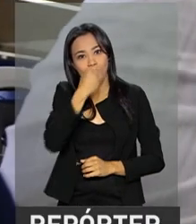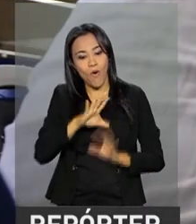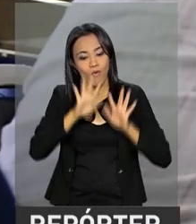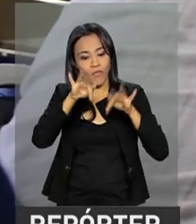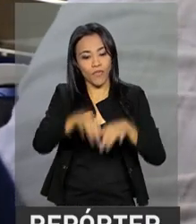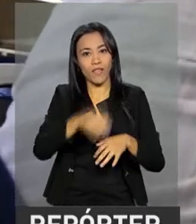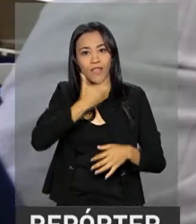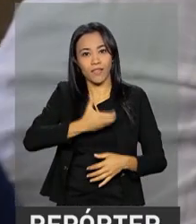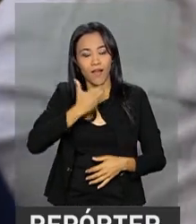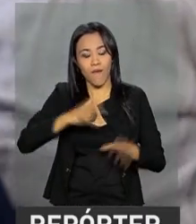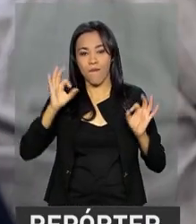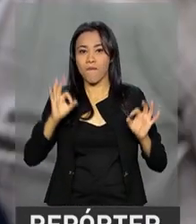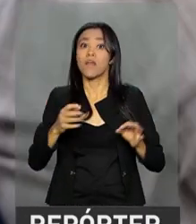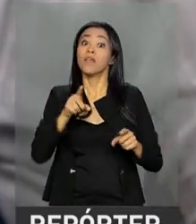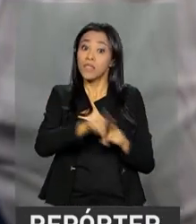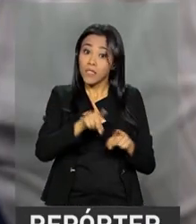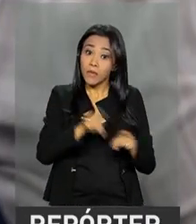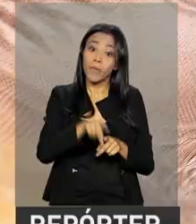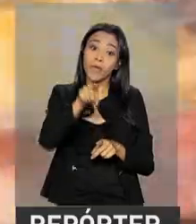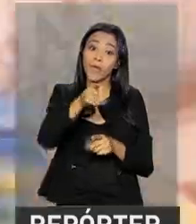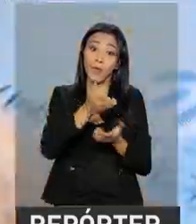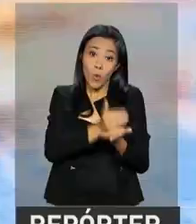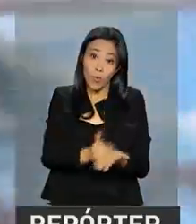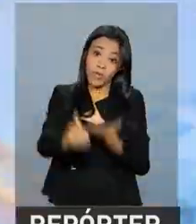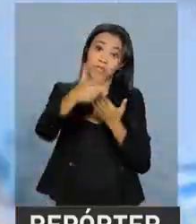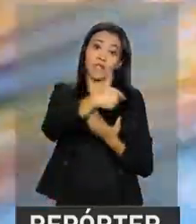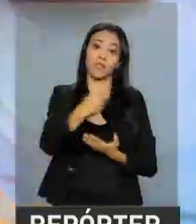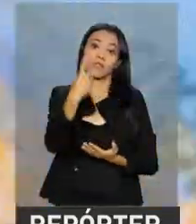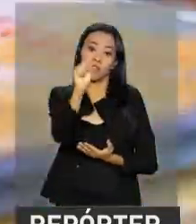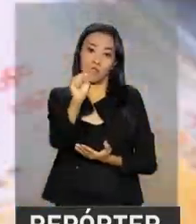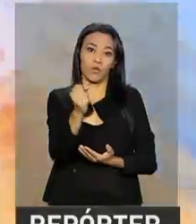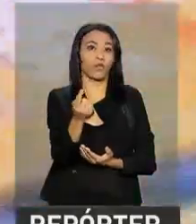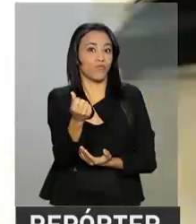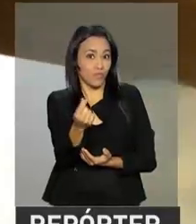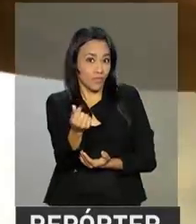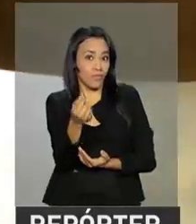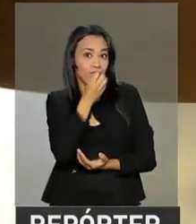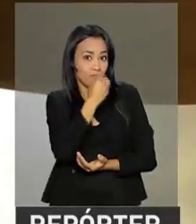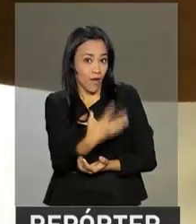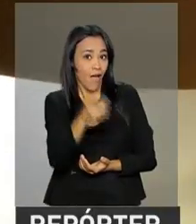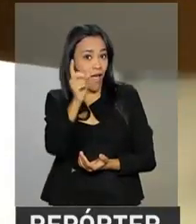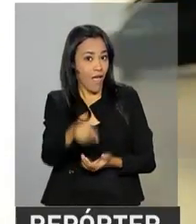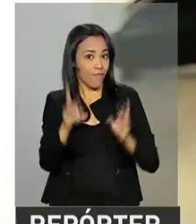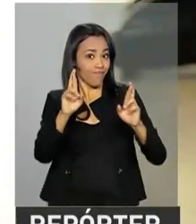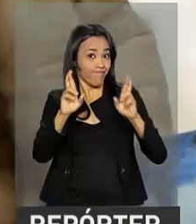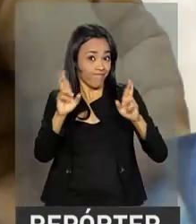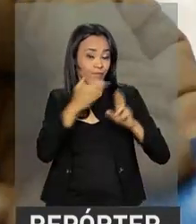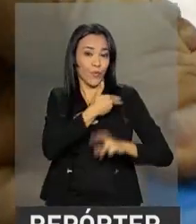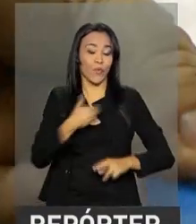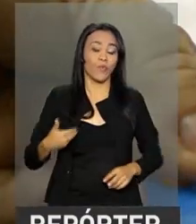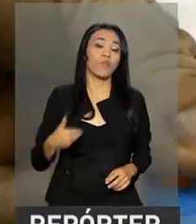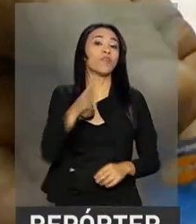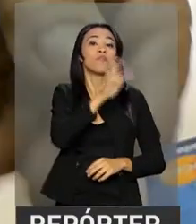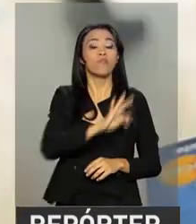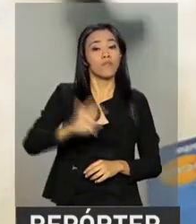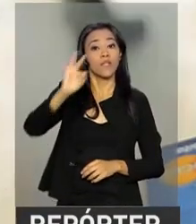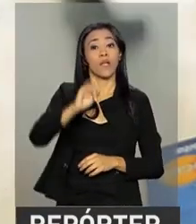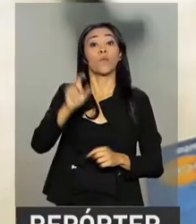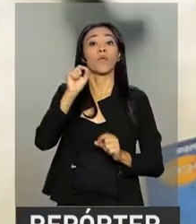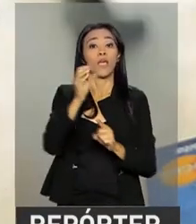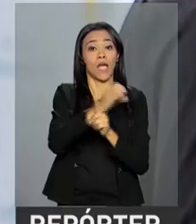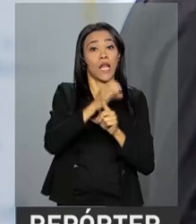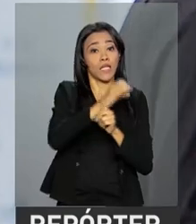e uma entrada com o pé direito em 2018 esta é a aposta do governo com a divulgação do calendário